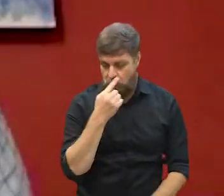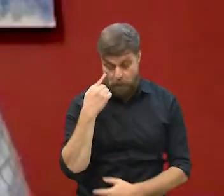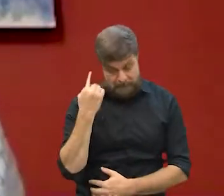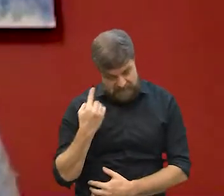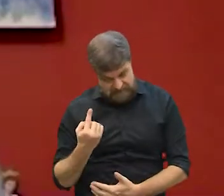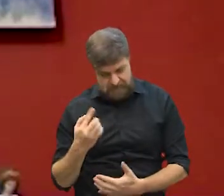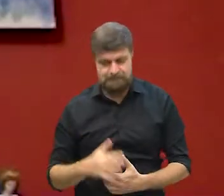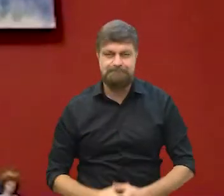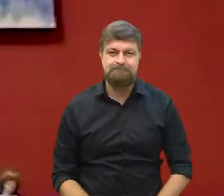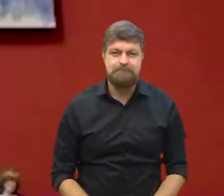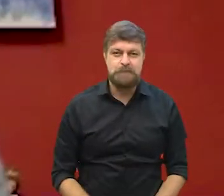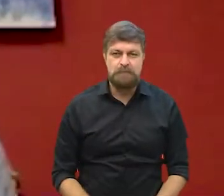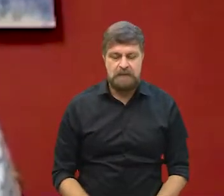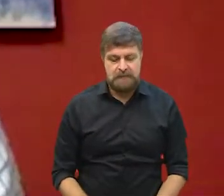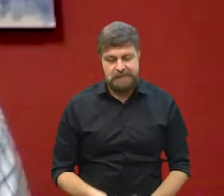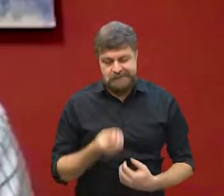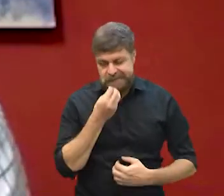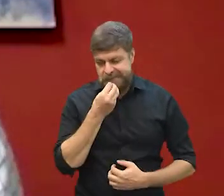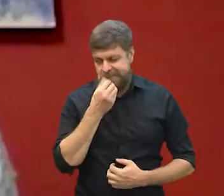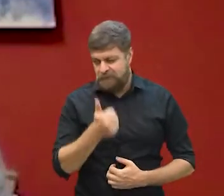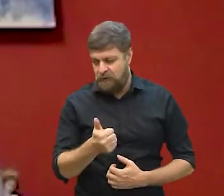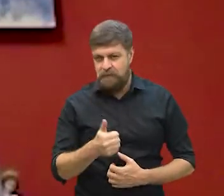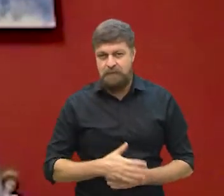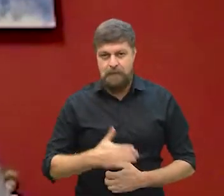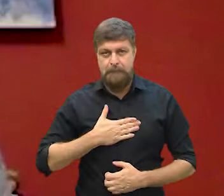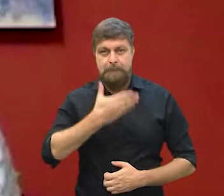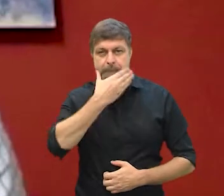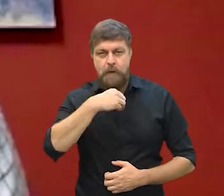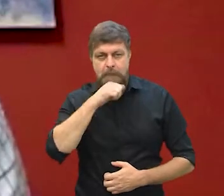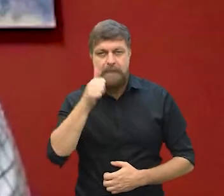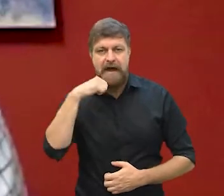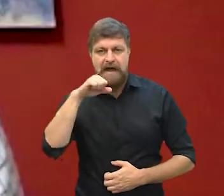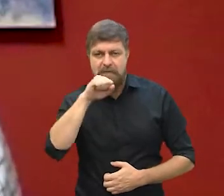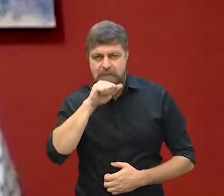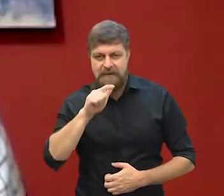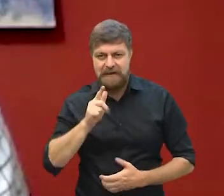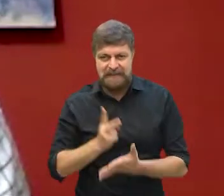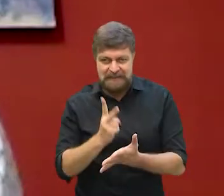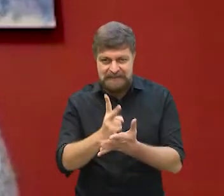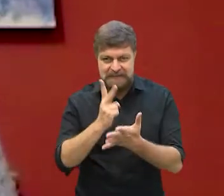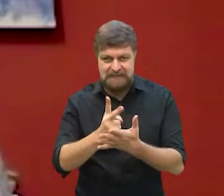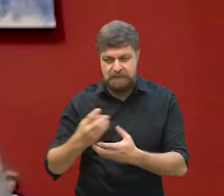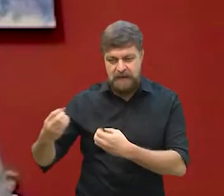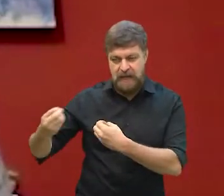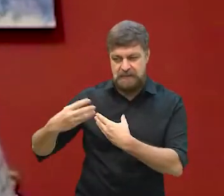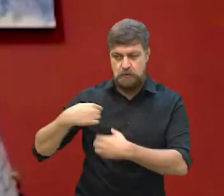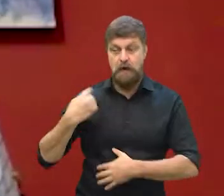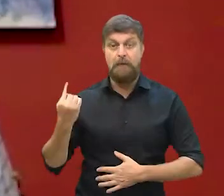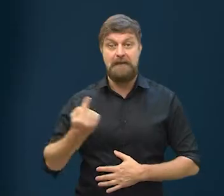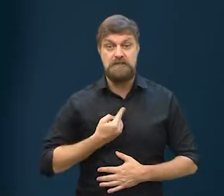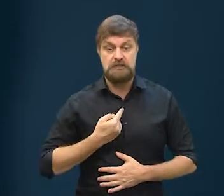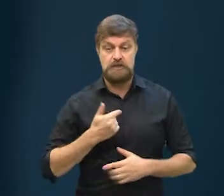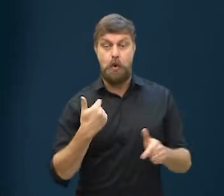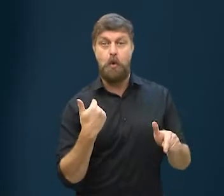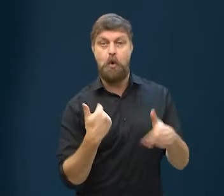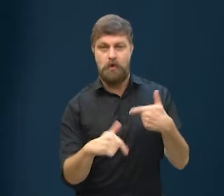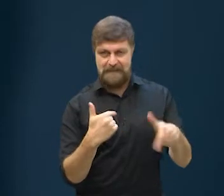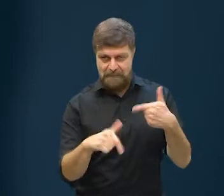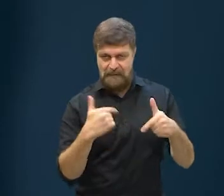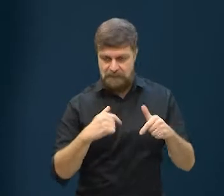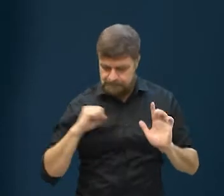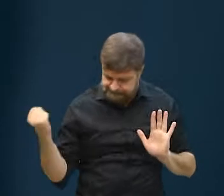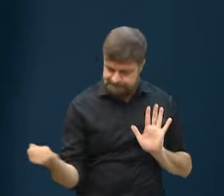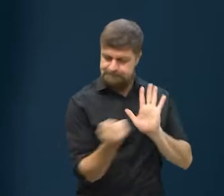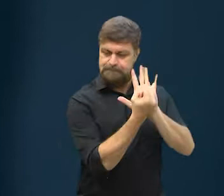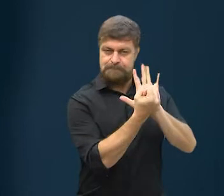Mirna, bom, meu pai e minha mãe sempre deu um legado muito importante para a gente, que é o trabalho, né? Então,